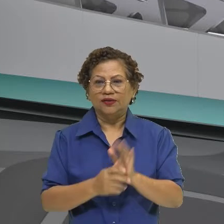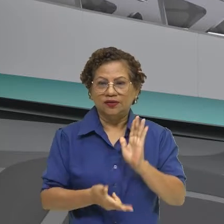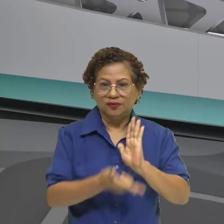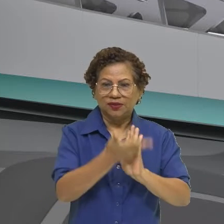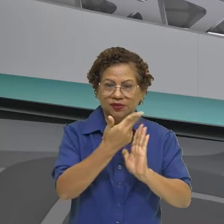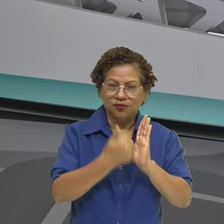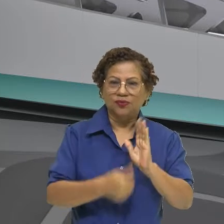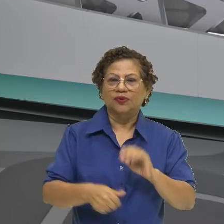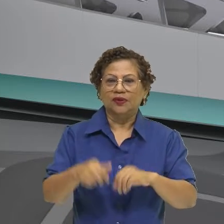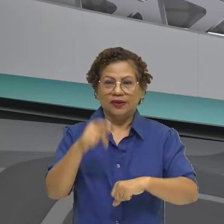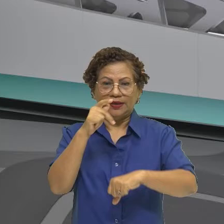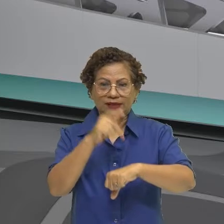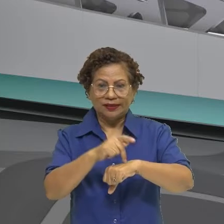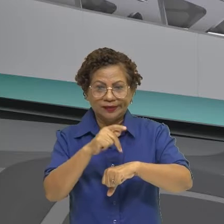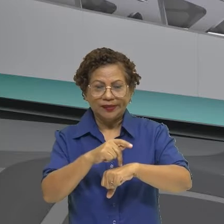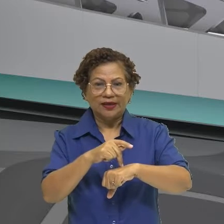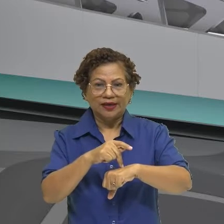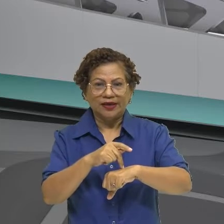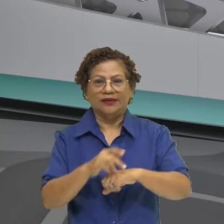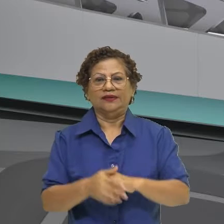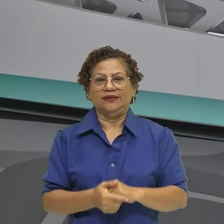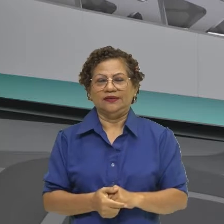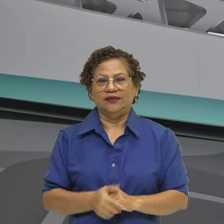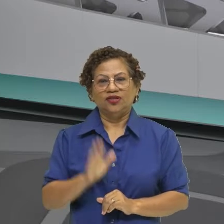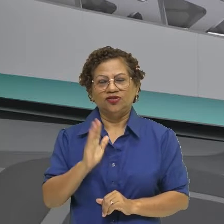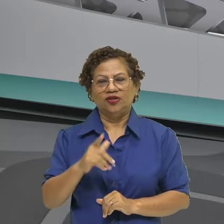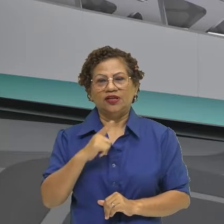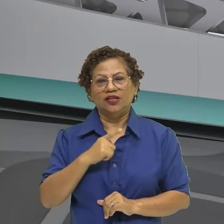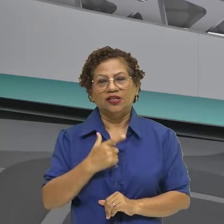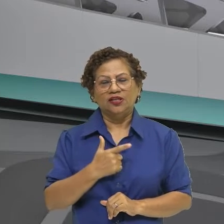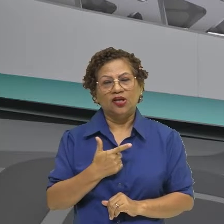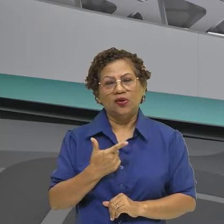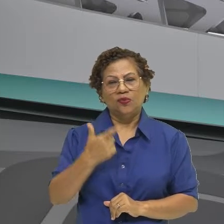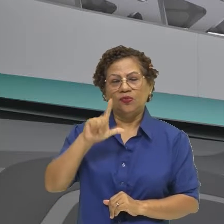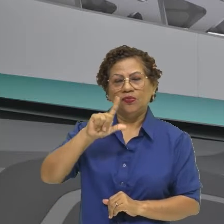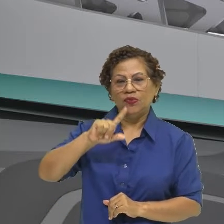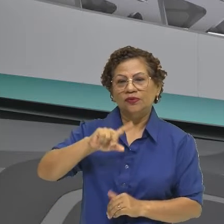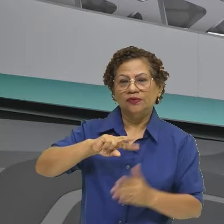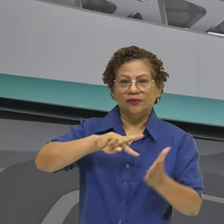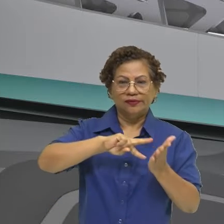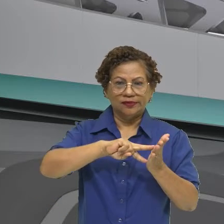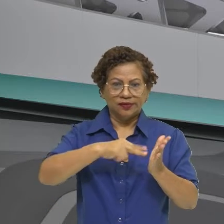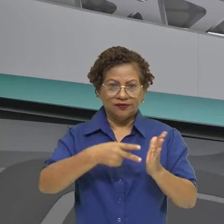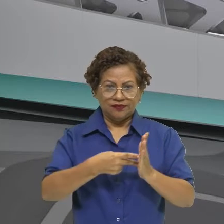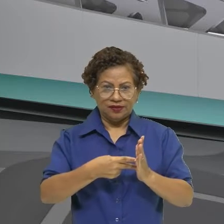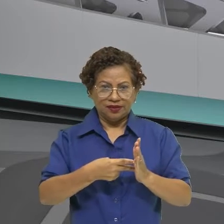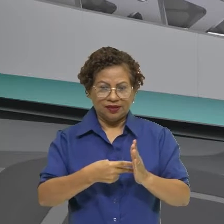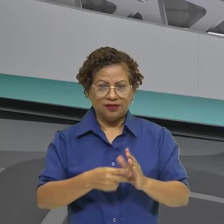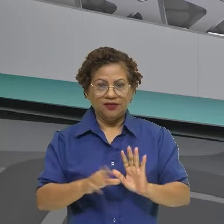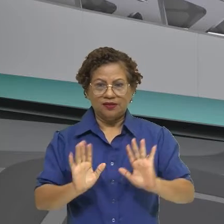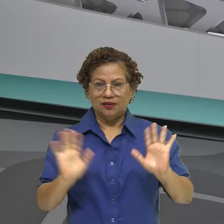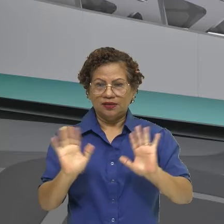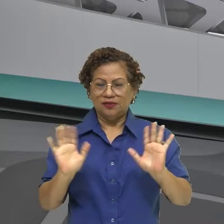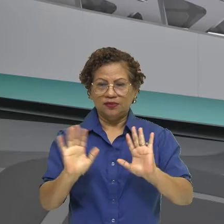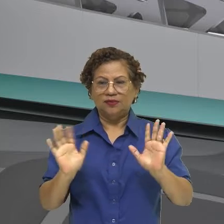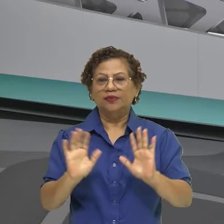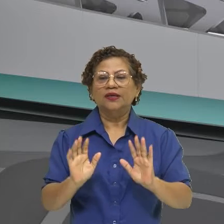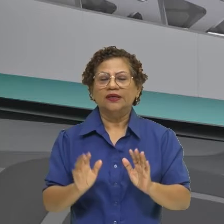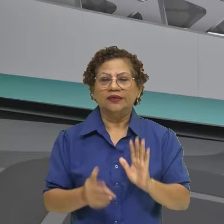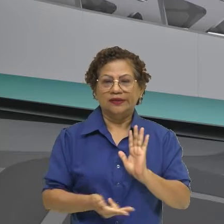já muda todo um significado, todo um contexto. Não é mais aquela pintura,